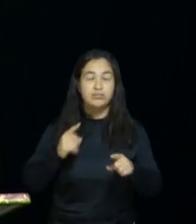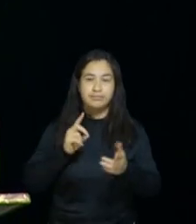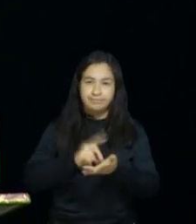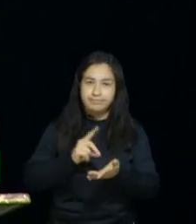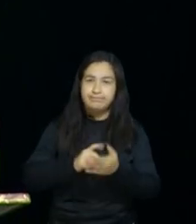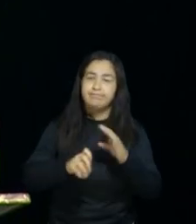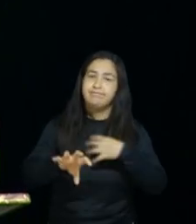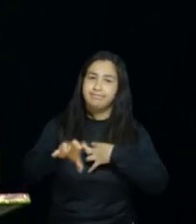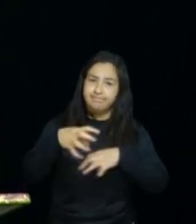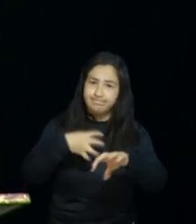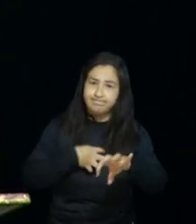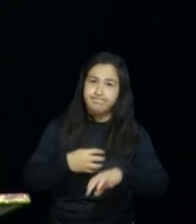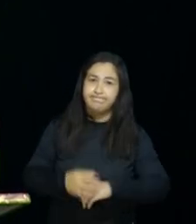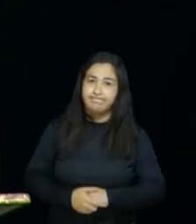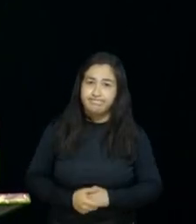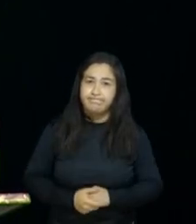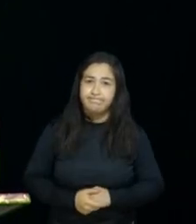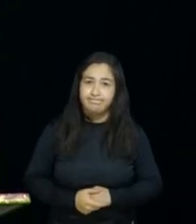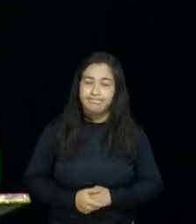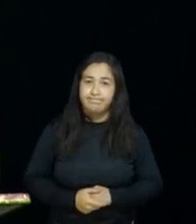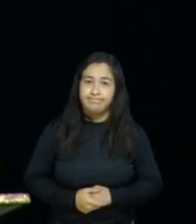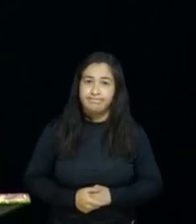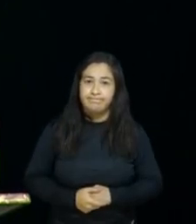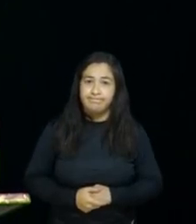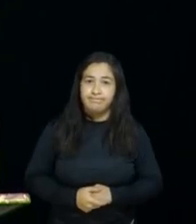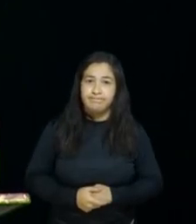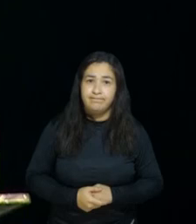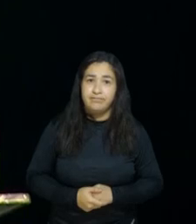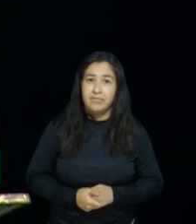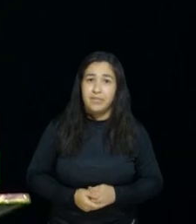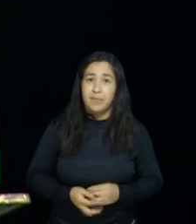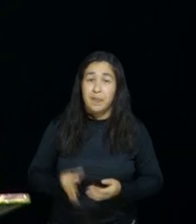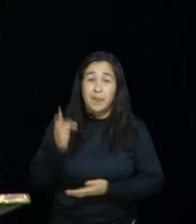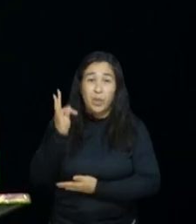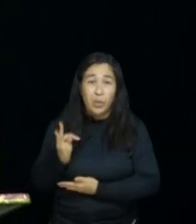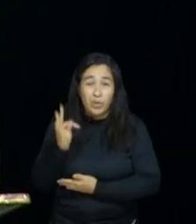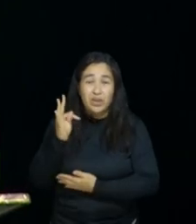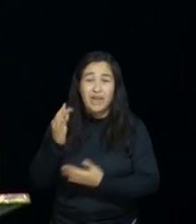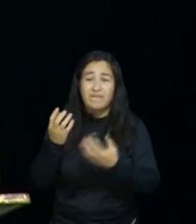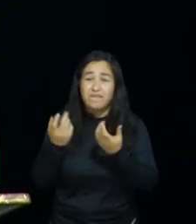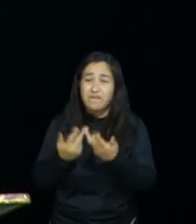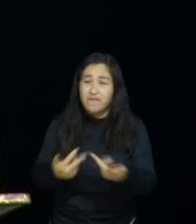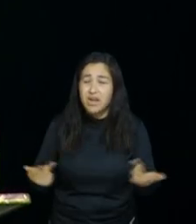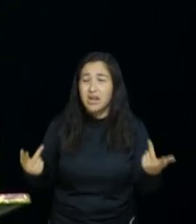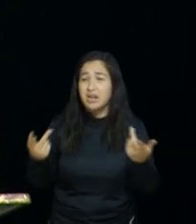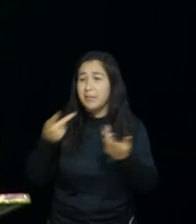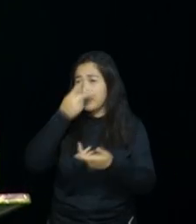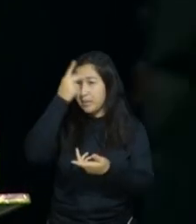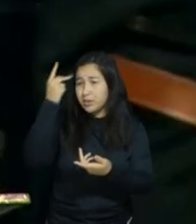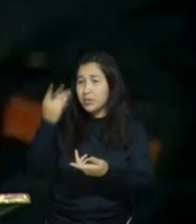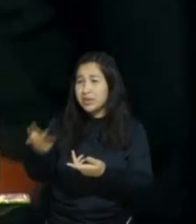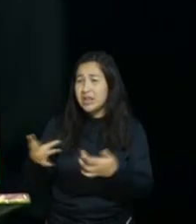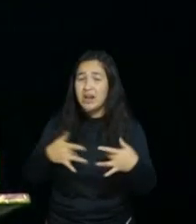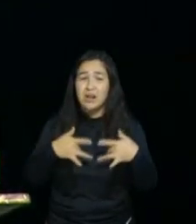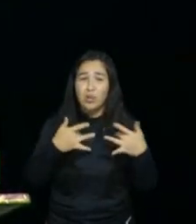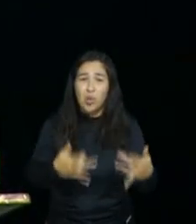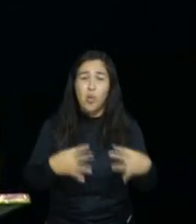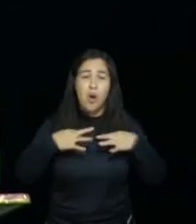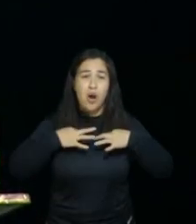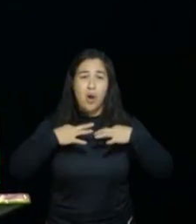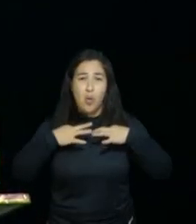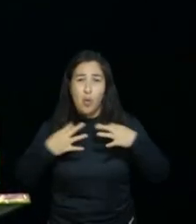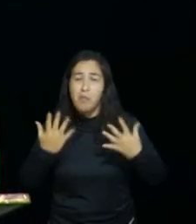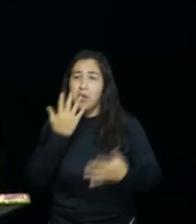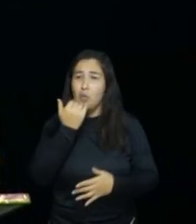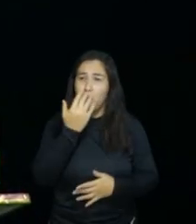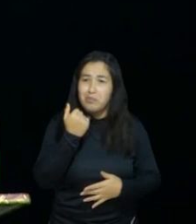nós, catarinenses, estamos dando, né? São toneladas e toneladas de alimentos que são destinados ao estado do Rio Grande do Sul. O